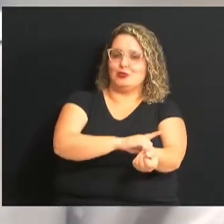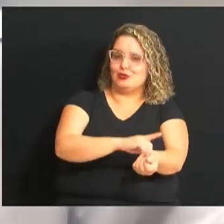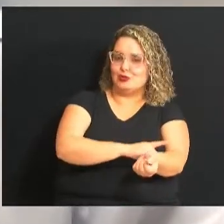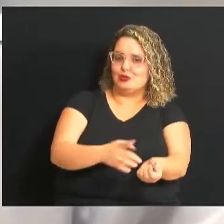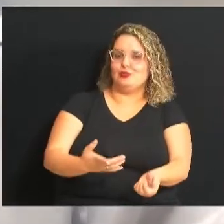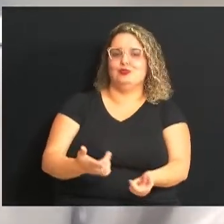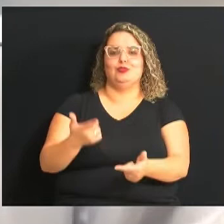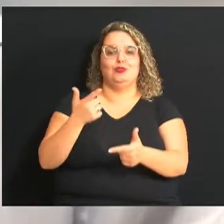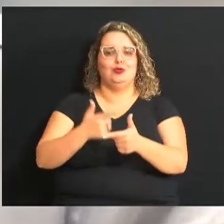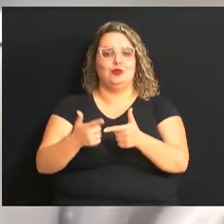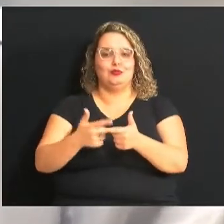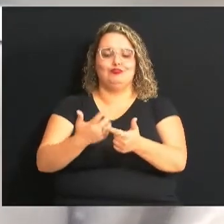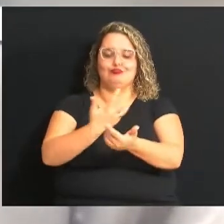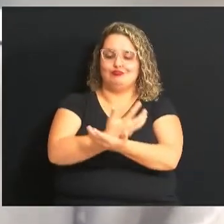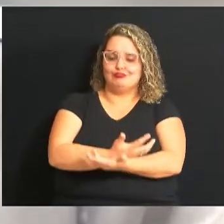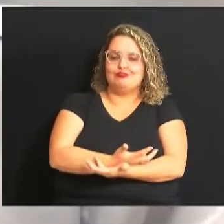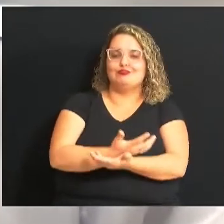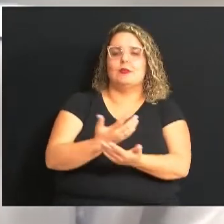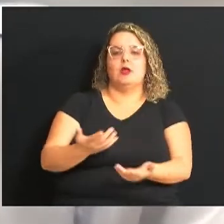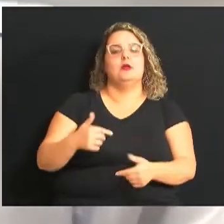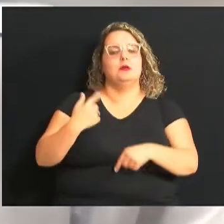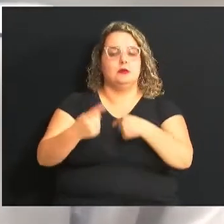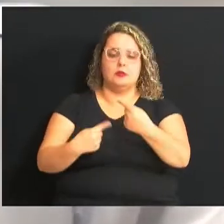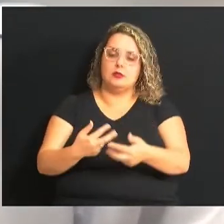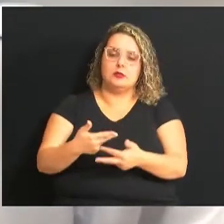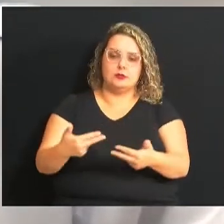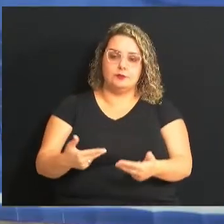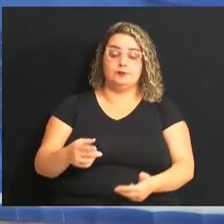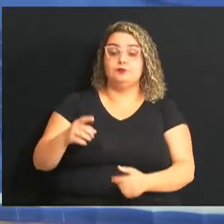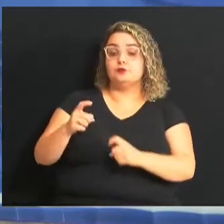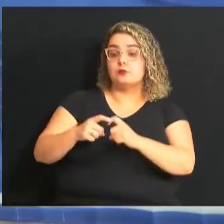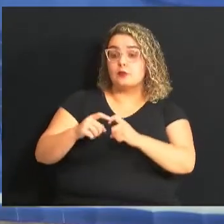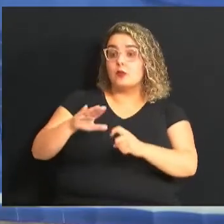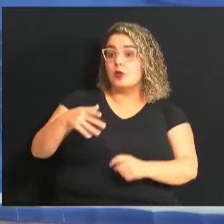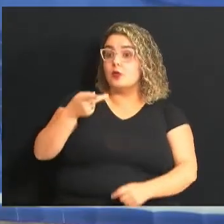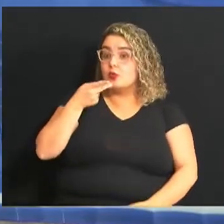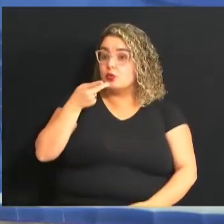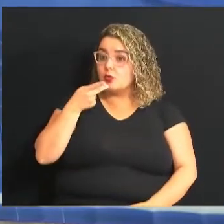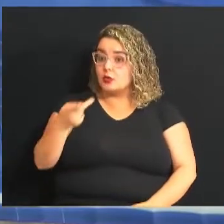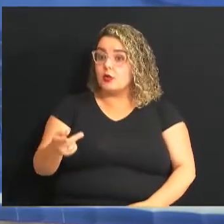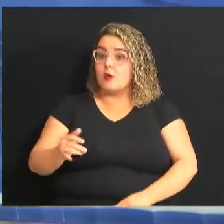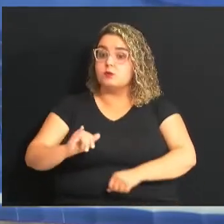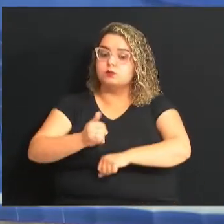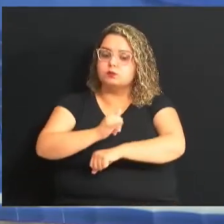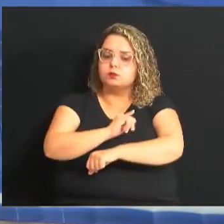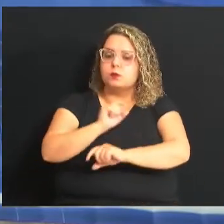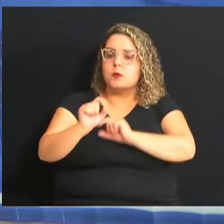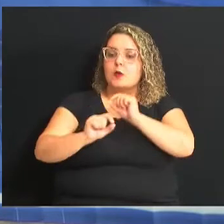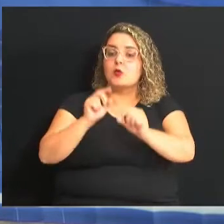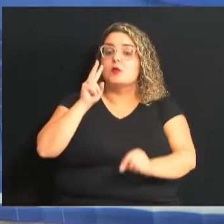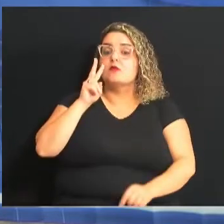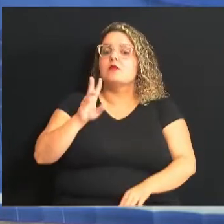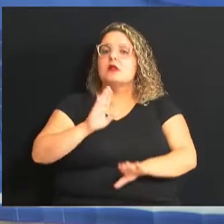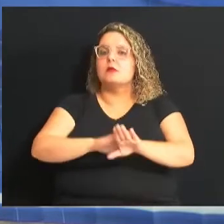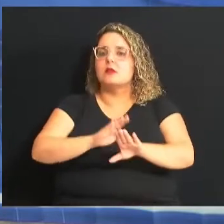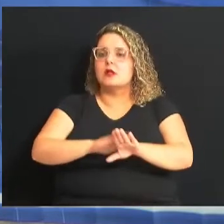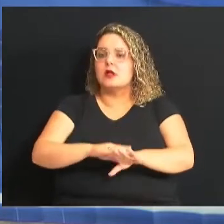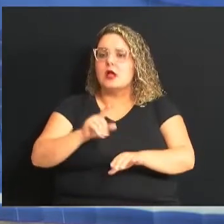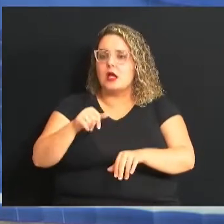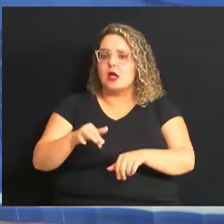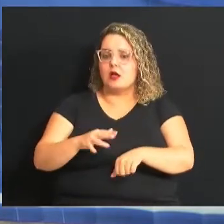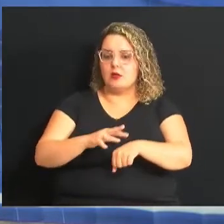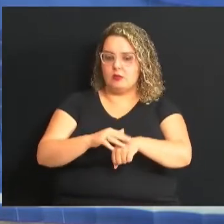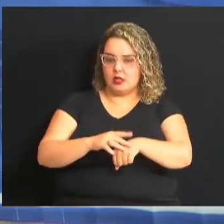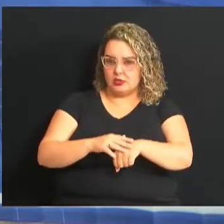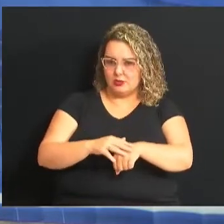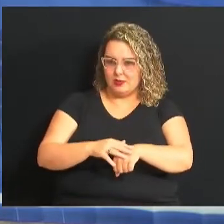problemas osteoarticulares e assim por diante. E doutor, quando a gente fala de obesidade, o que o senhor vê na prática? É uma doença que afeta